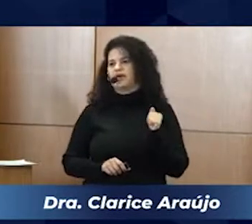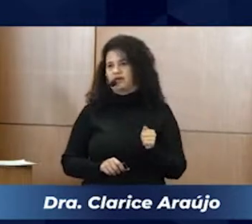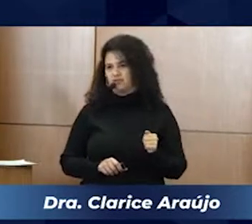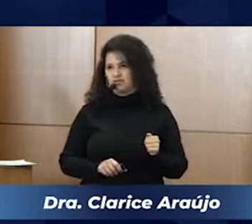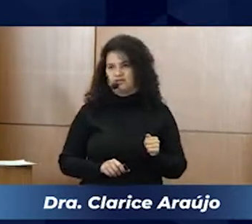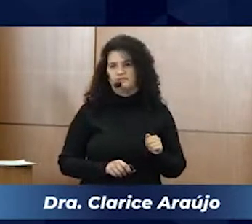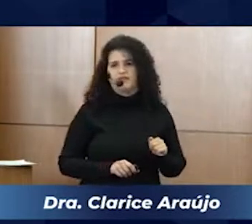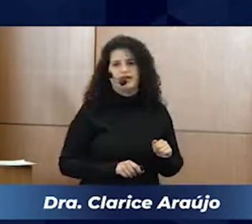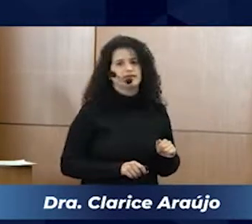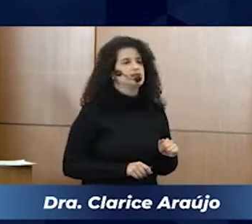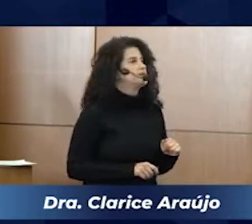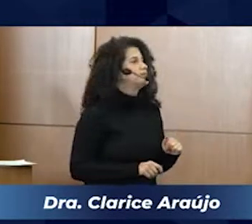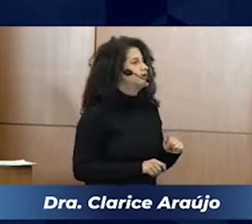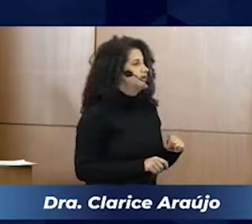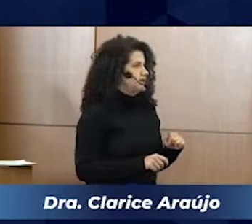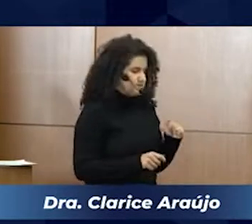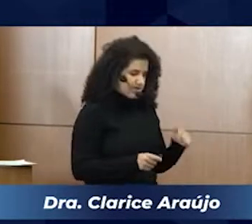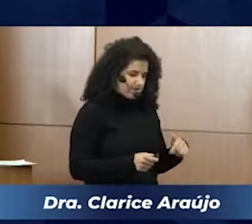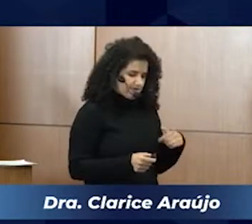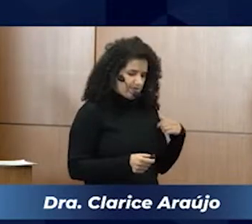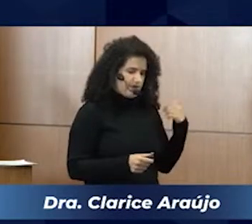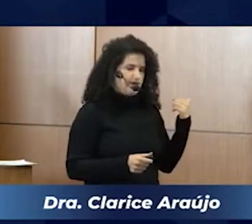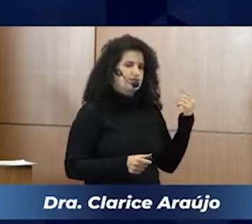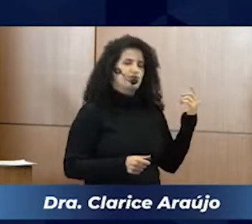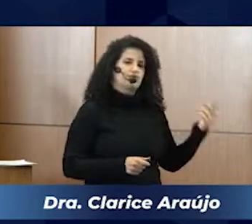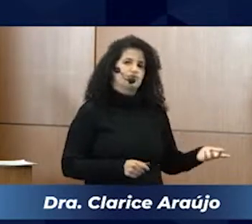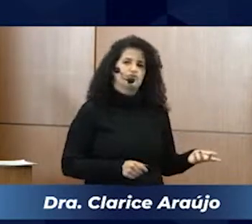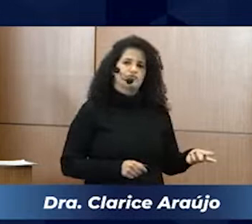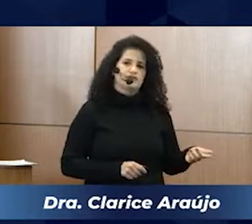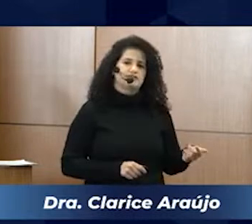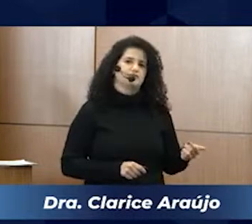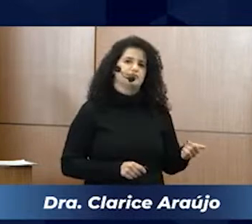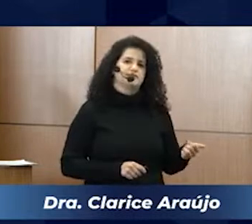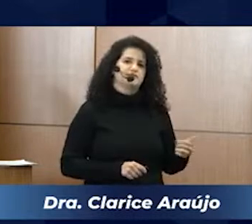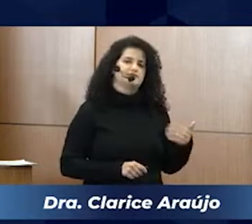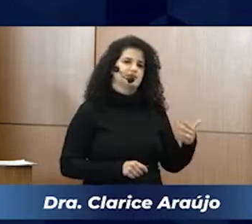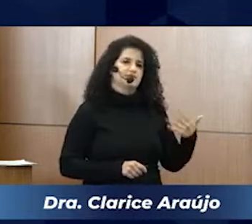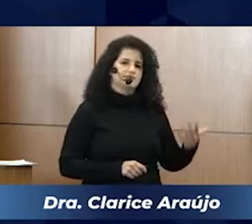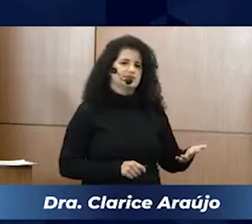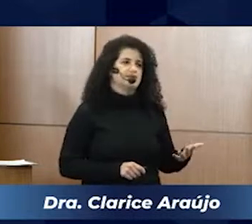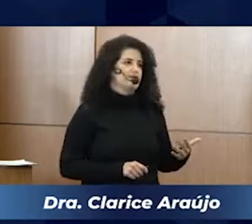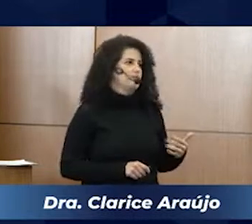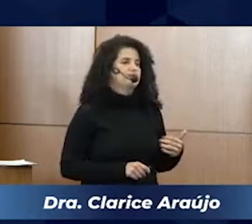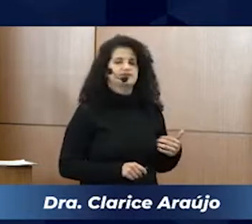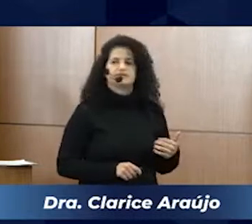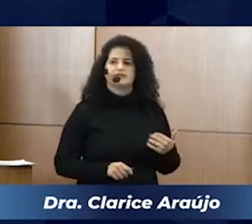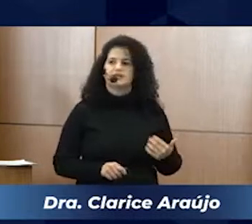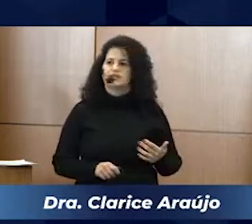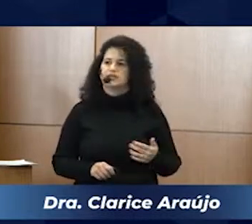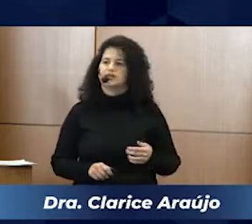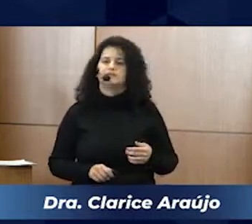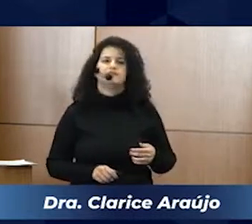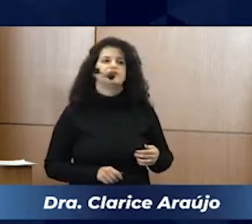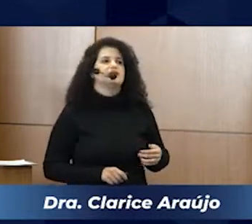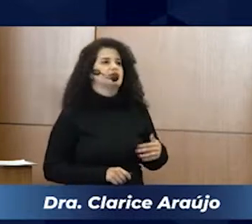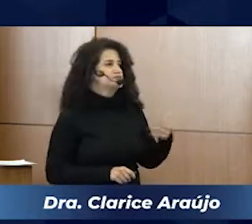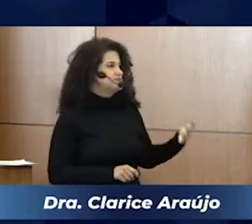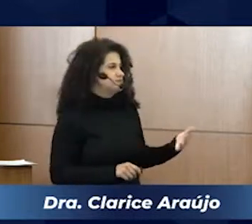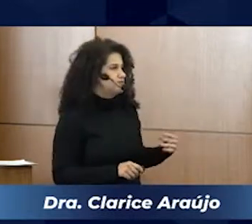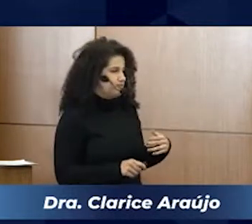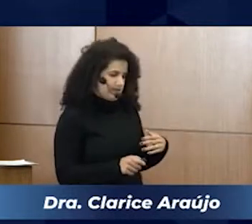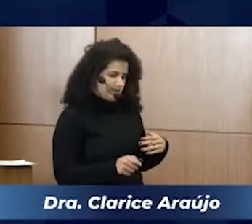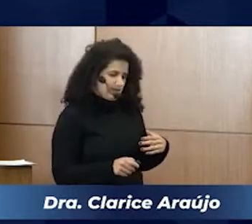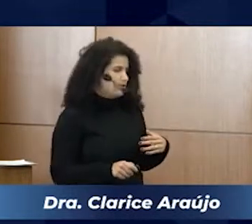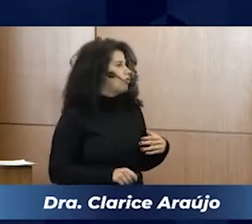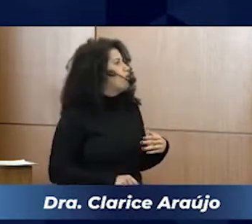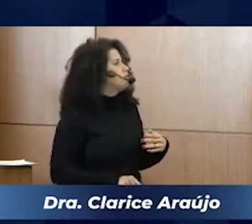na prática. Né? Então, eu estava na prática, eu continuo fazendo pesquisa que eu considero que é uma pesquisa clínica, então, vocês